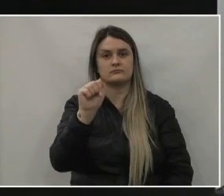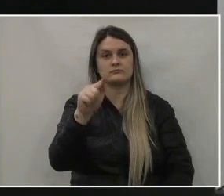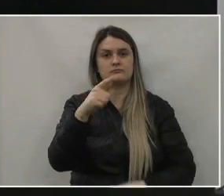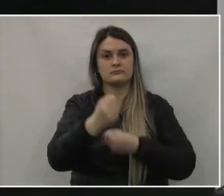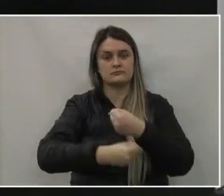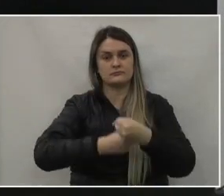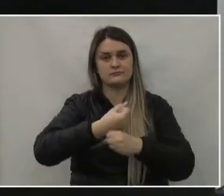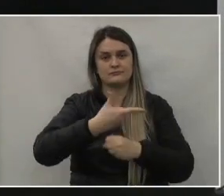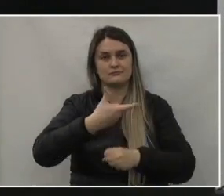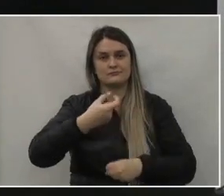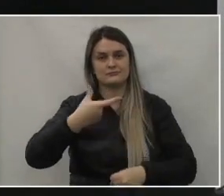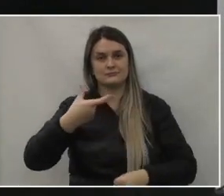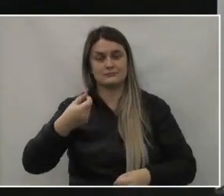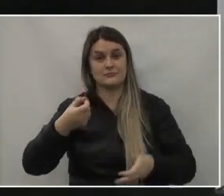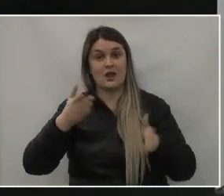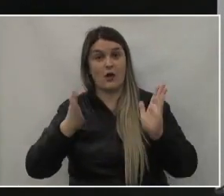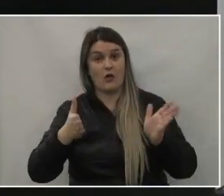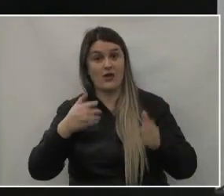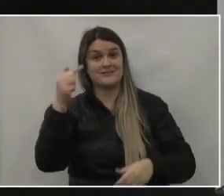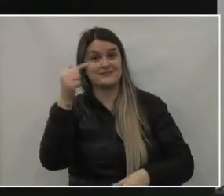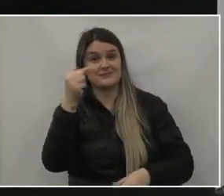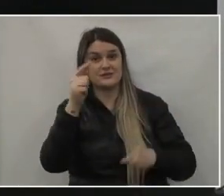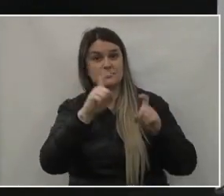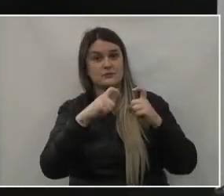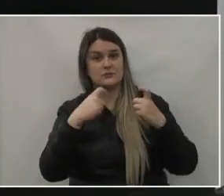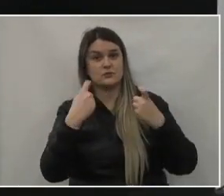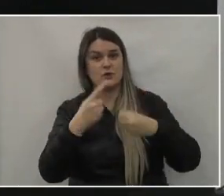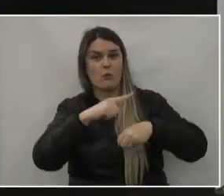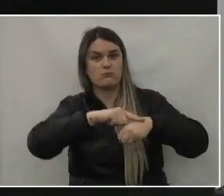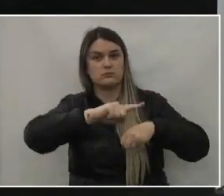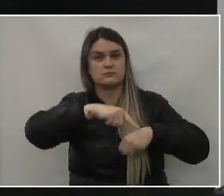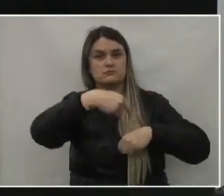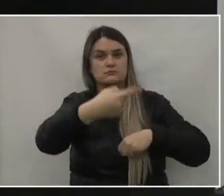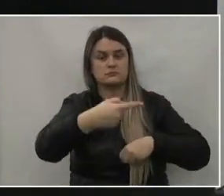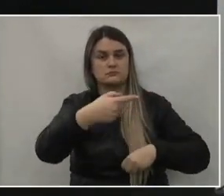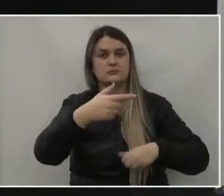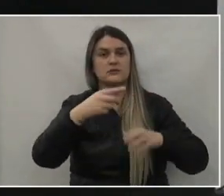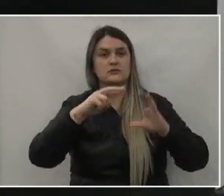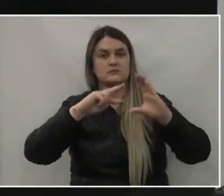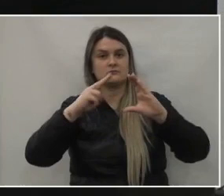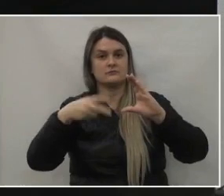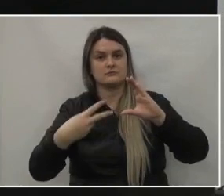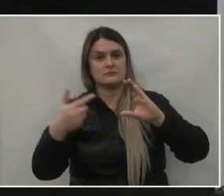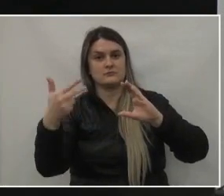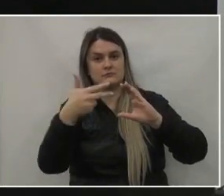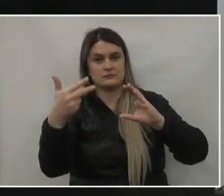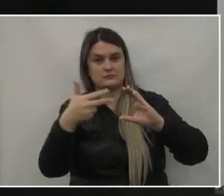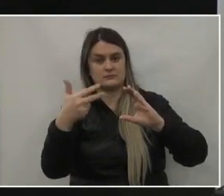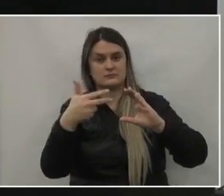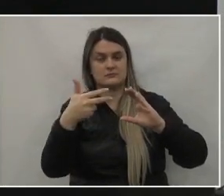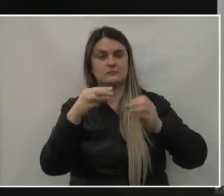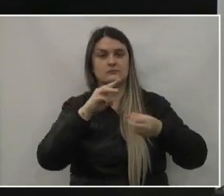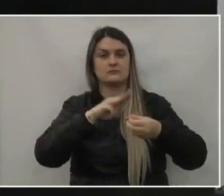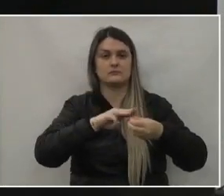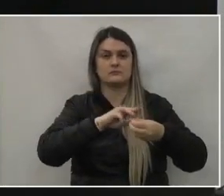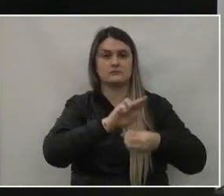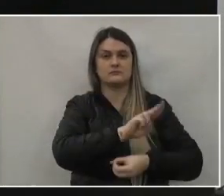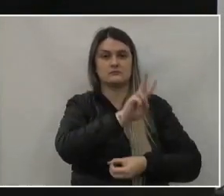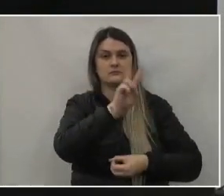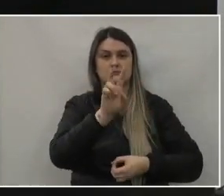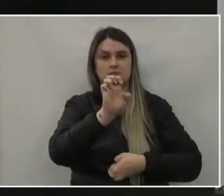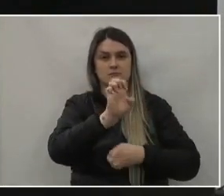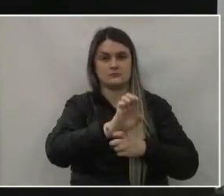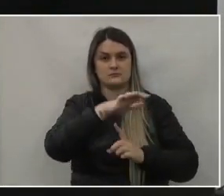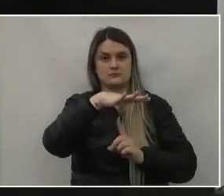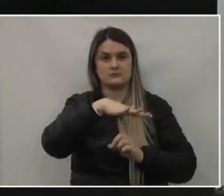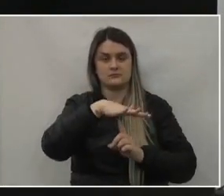os trabalhos da 7ª Reunião Extraordinária do Exercício 2020, da 33ª Legislatura da Câmara Municipal de União da Vitória, Estado do